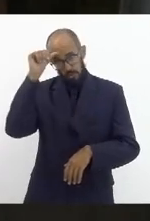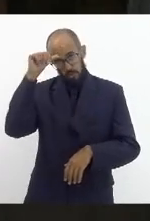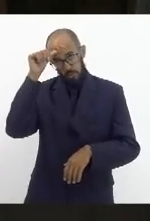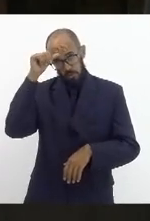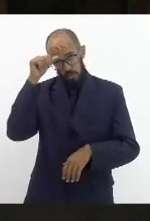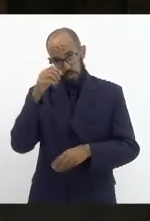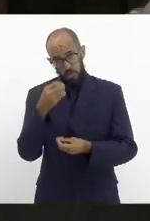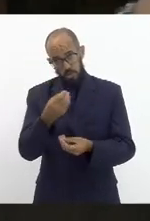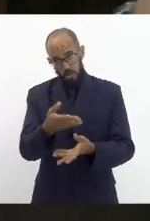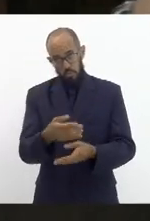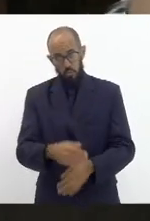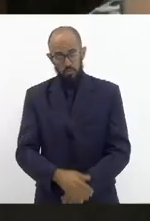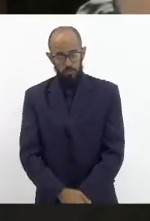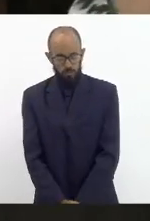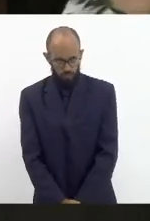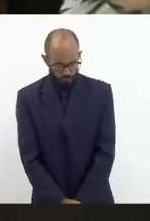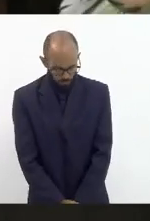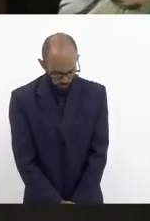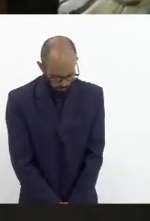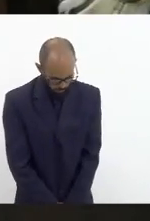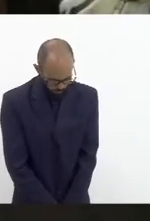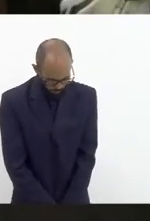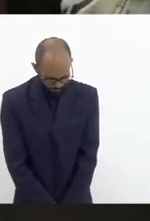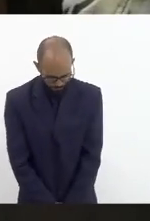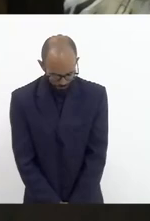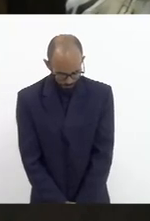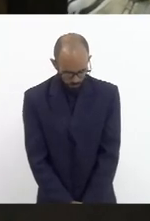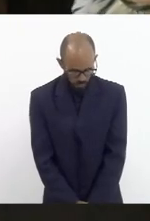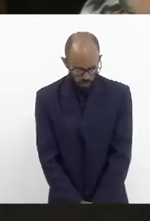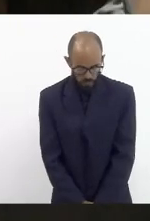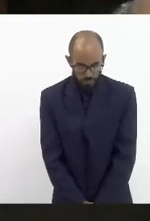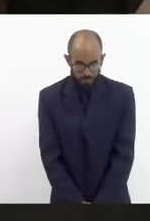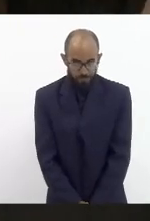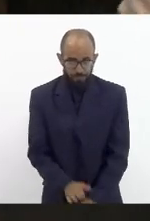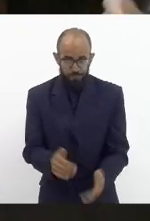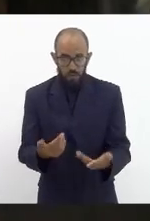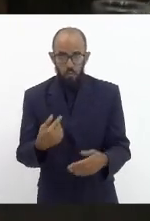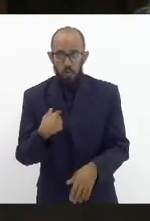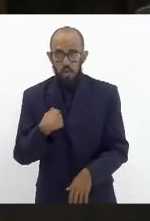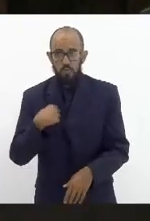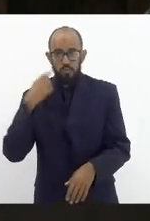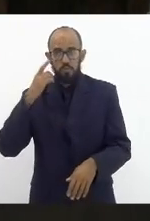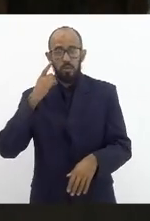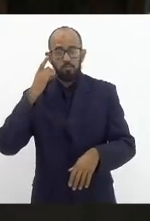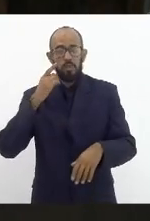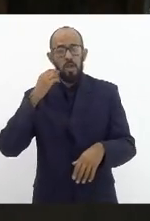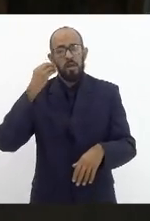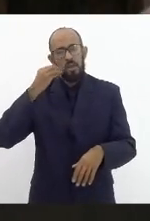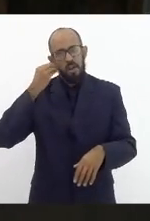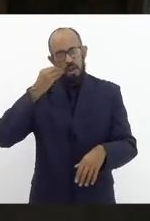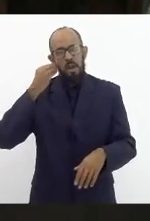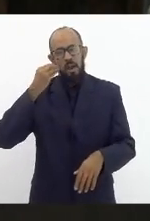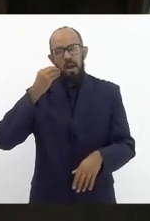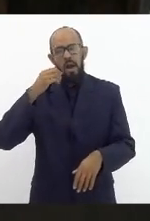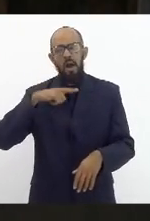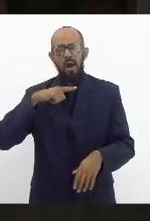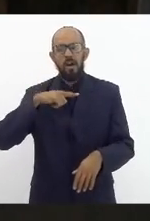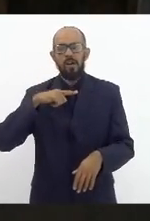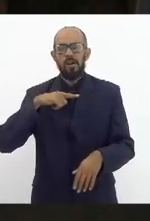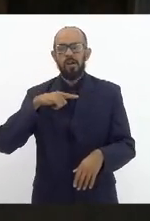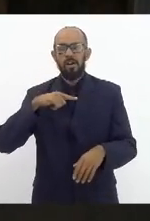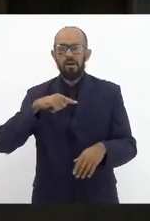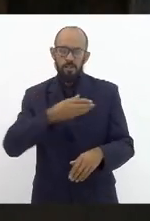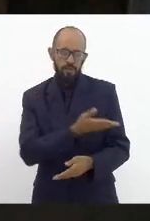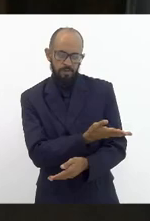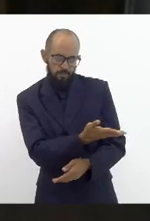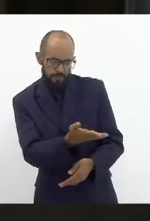deu. Então, eu quero dizer a vocês, aqui fala um deputado que tem experiência na casa. Vocês estão